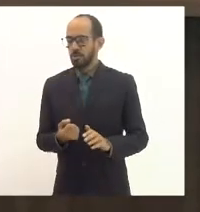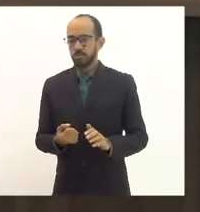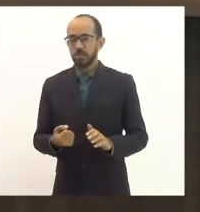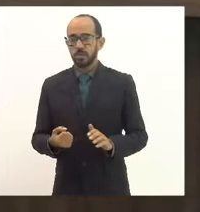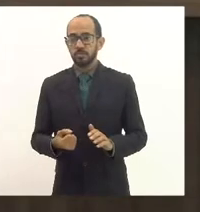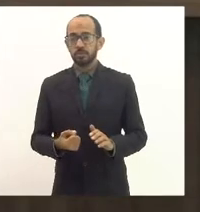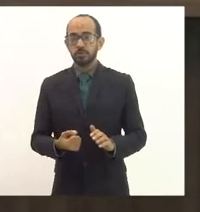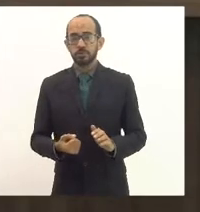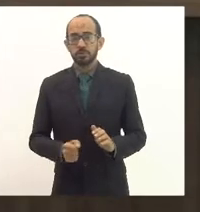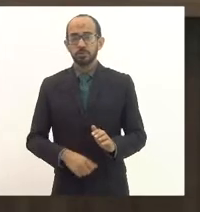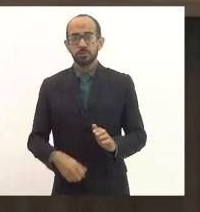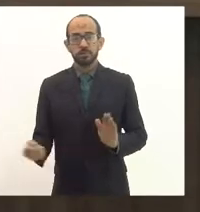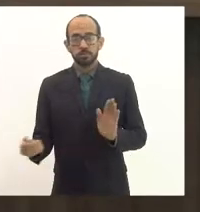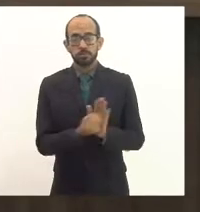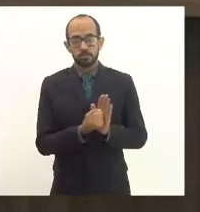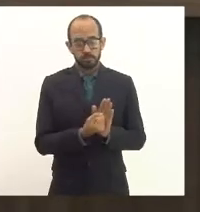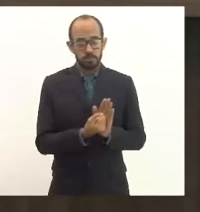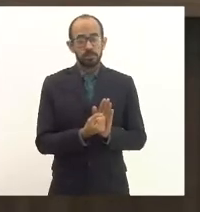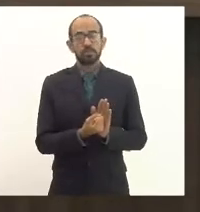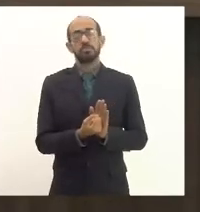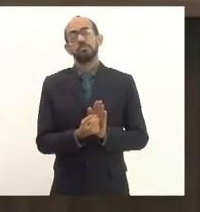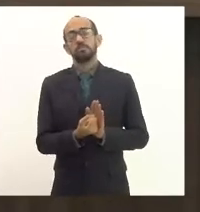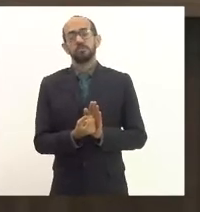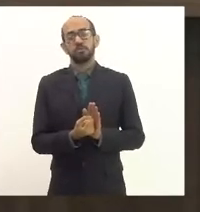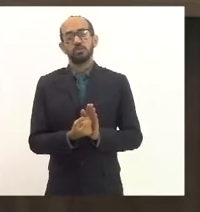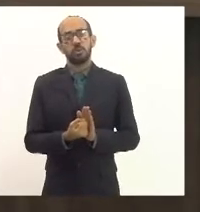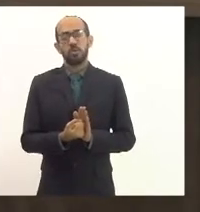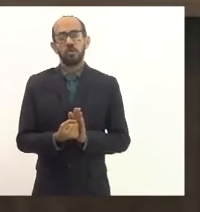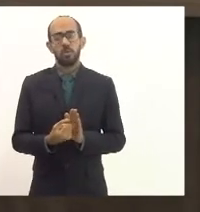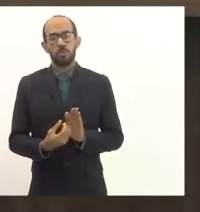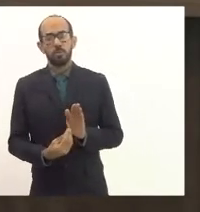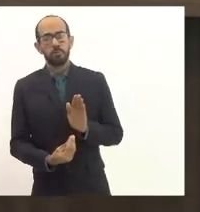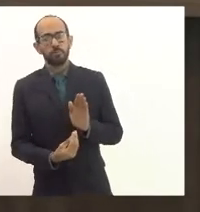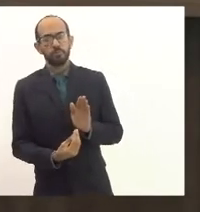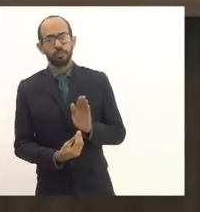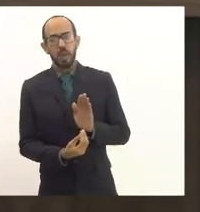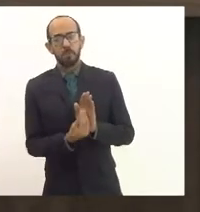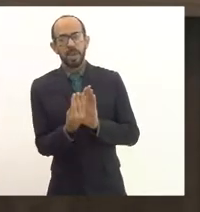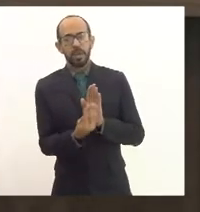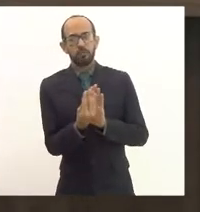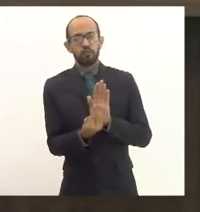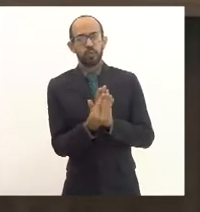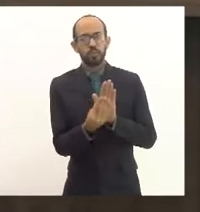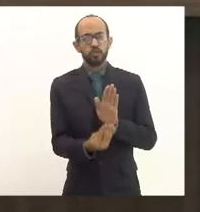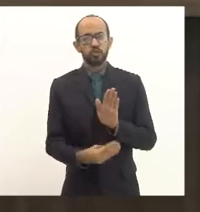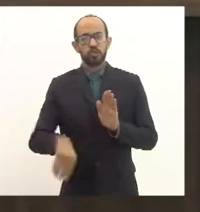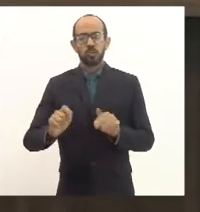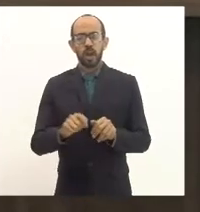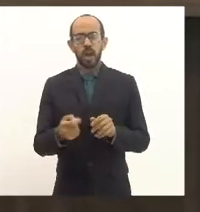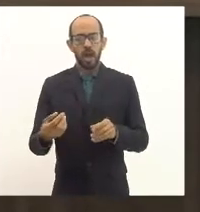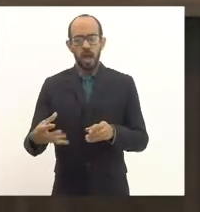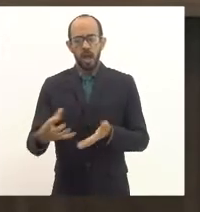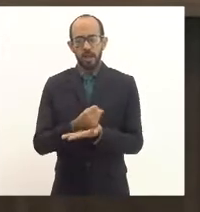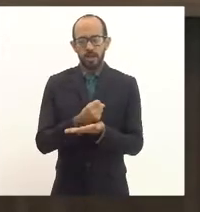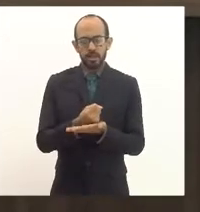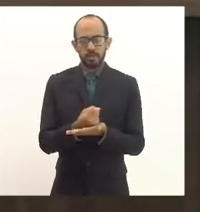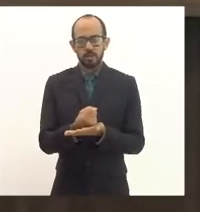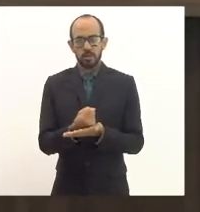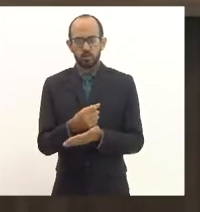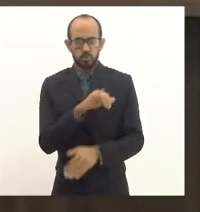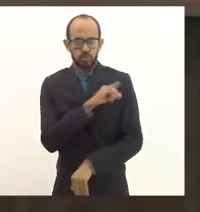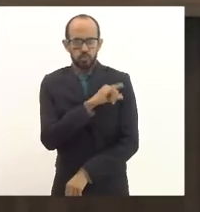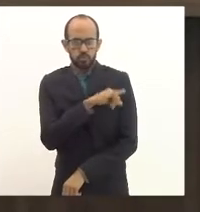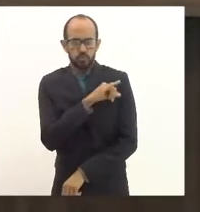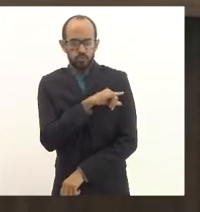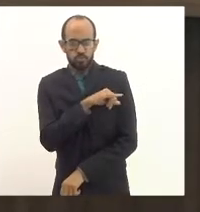do benefício na arrecadação do Estado do Rio de Janeiro. Então, esse